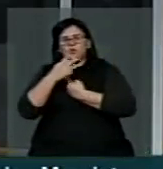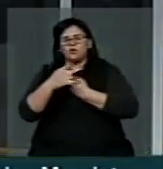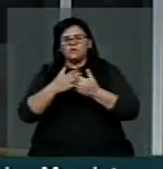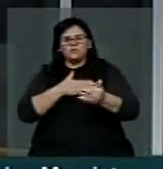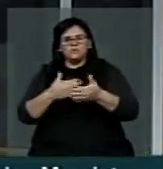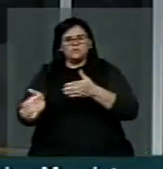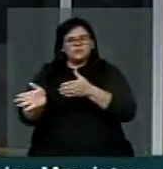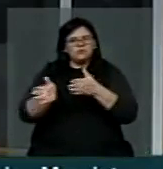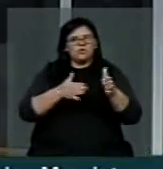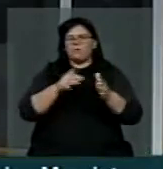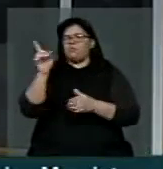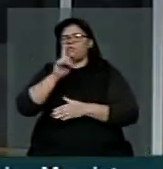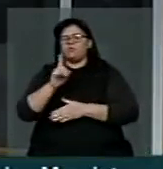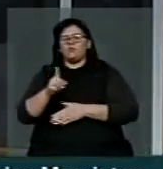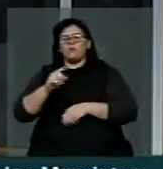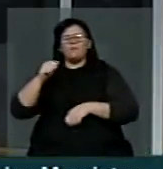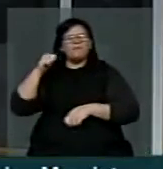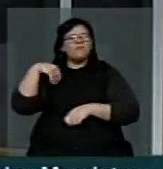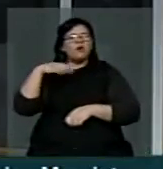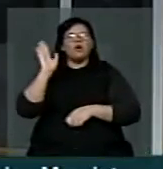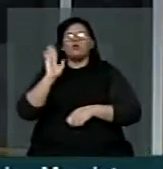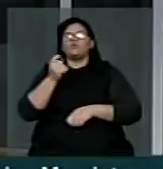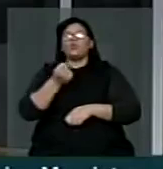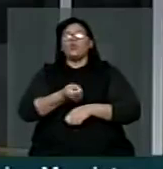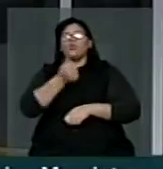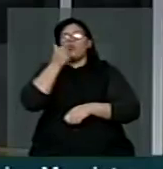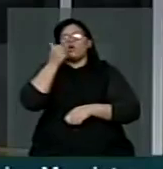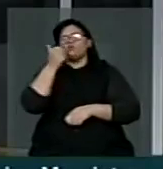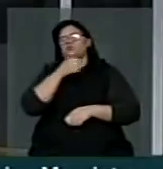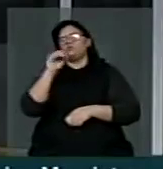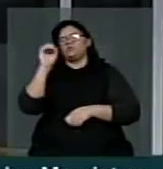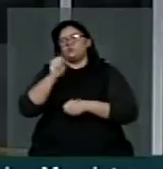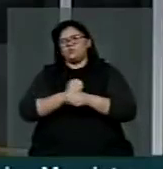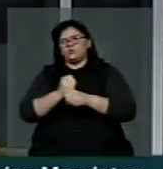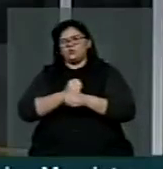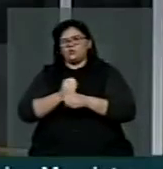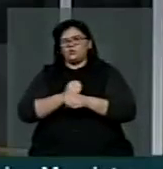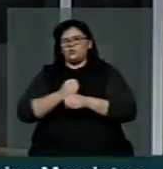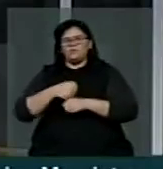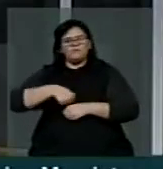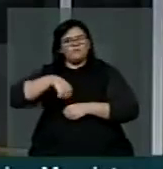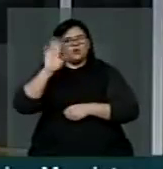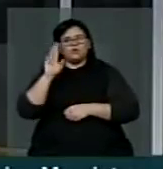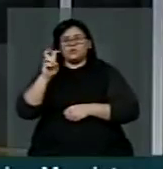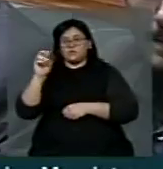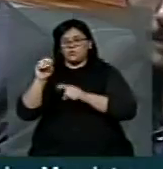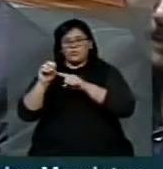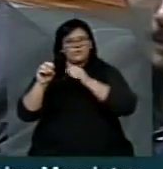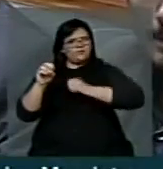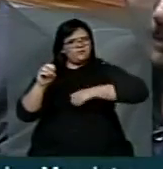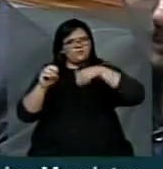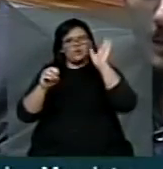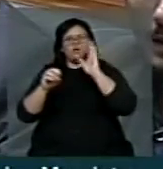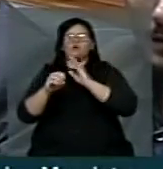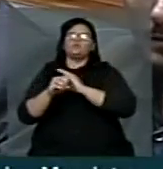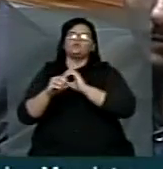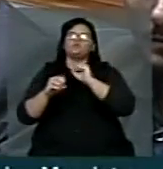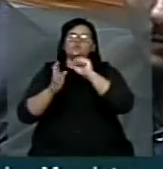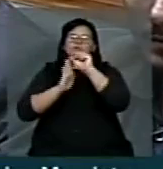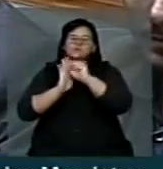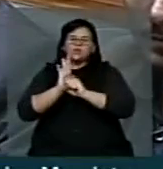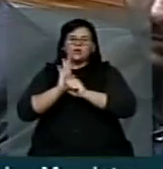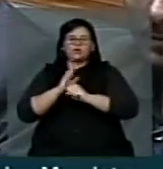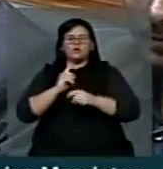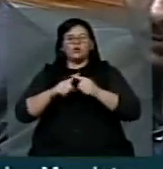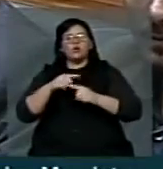nós estamos falando de mais de meio século. Nós levamos mais de meio século para ouvir de um presidente da Câmara